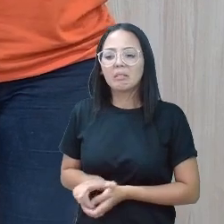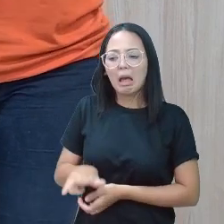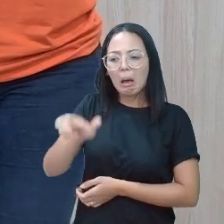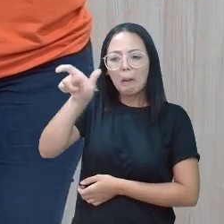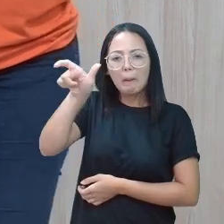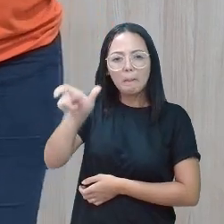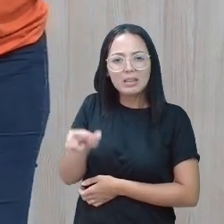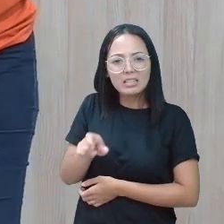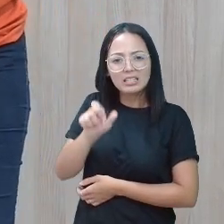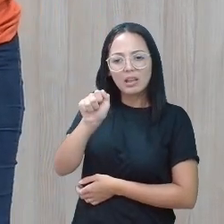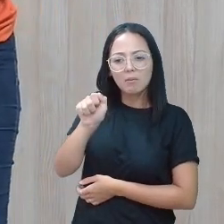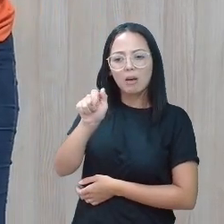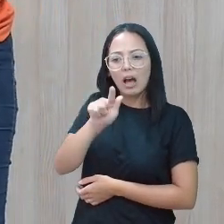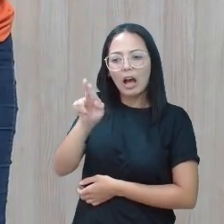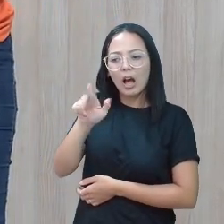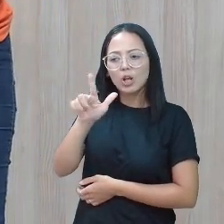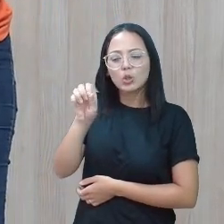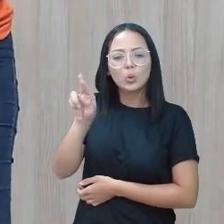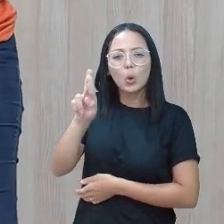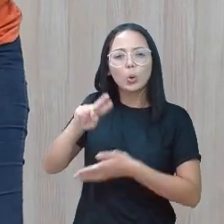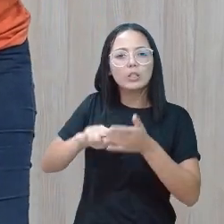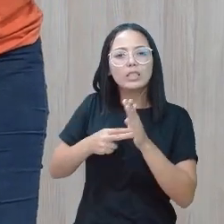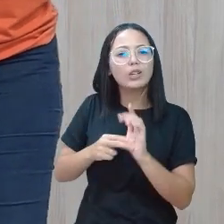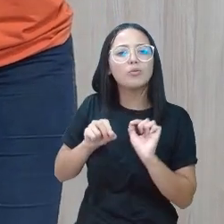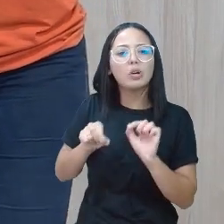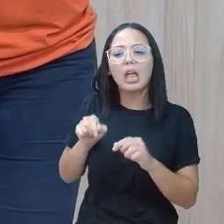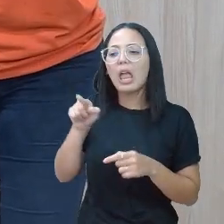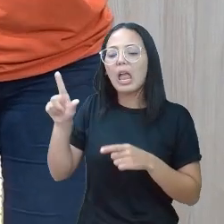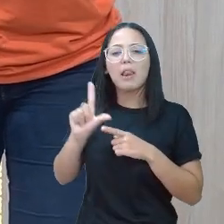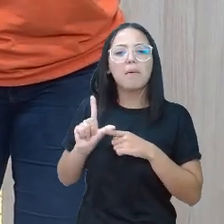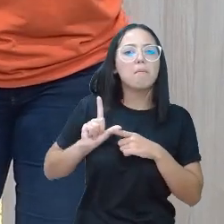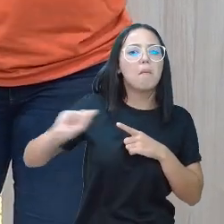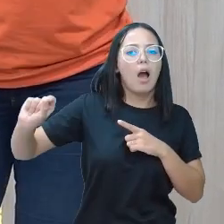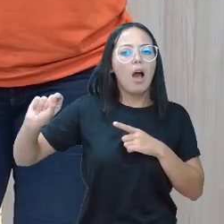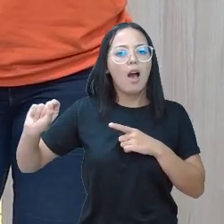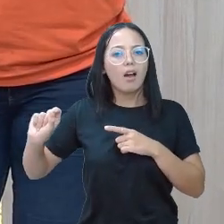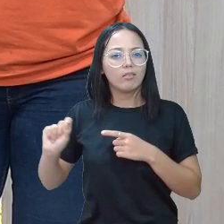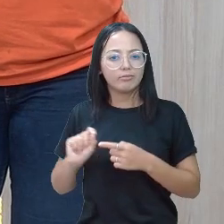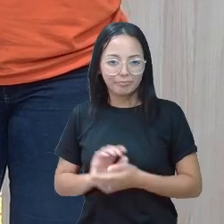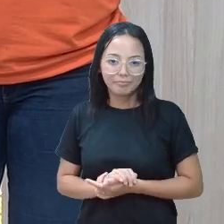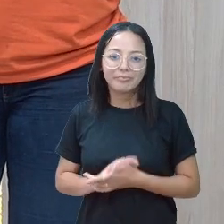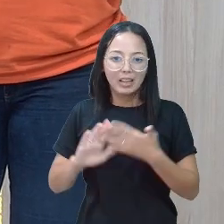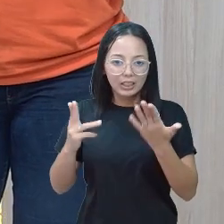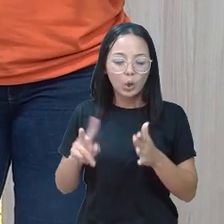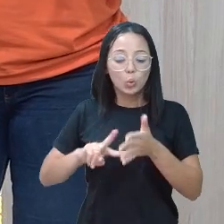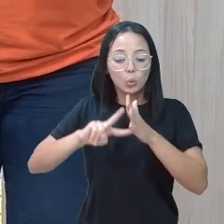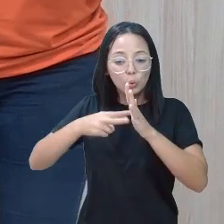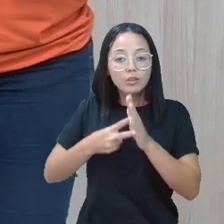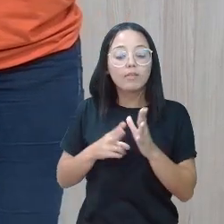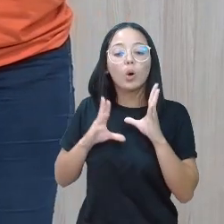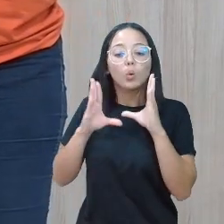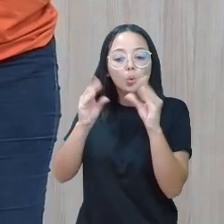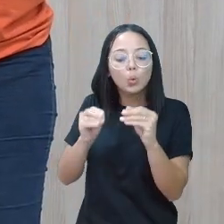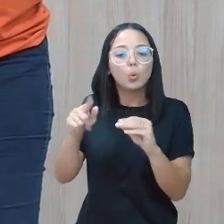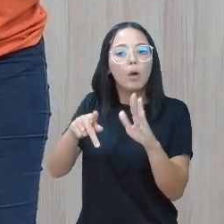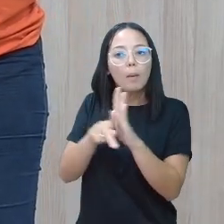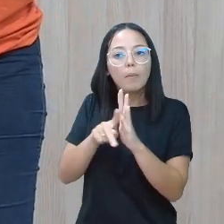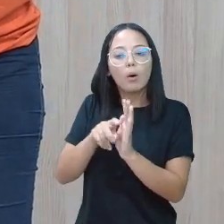fulano azulou. O que quer dizer? Ele correu, ele fugiu da situação. Então, tudo isso aí é